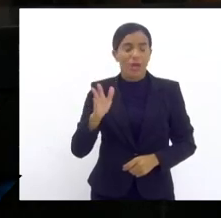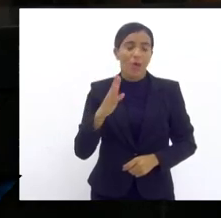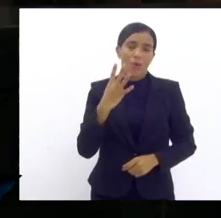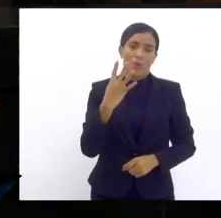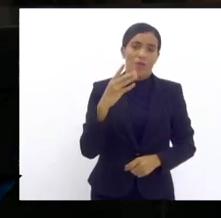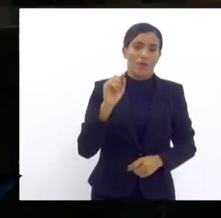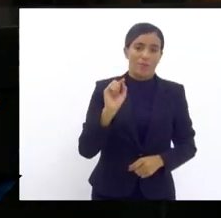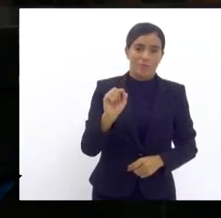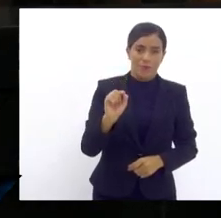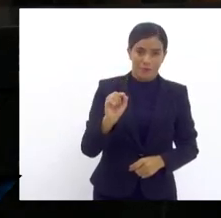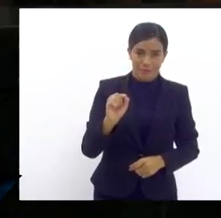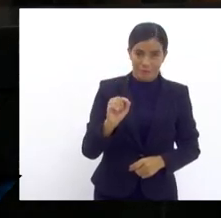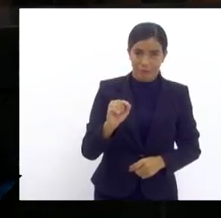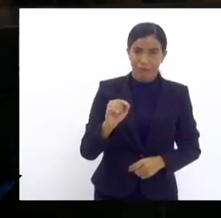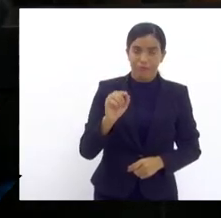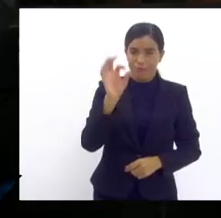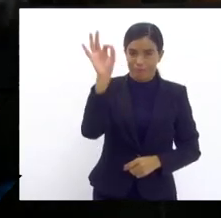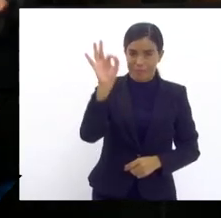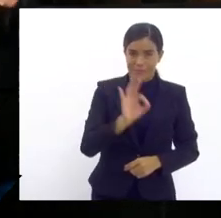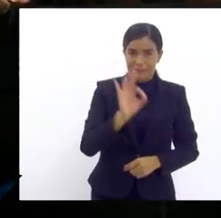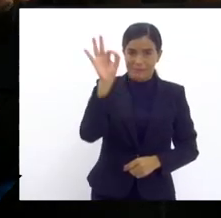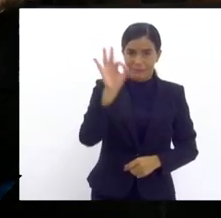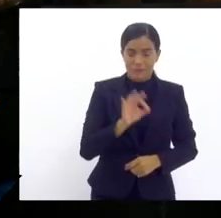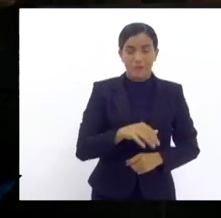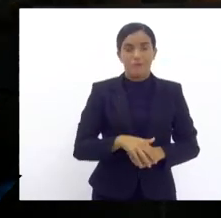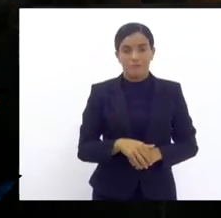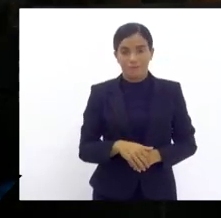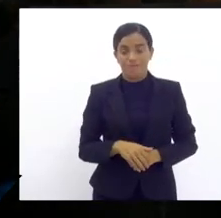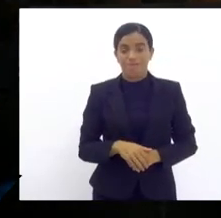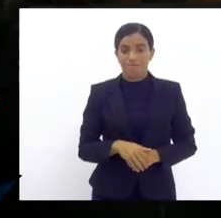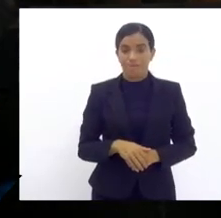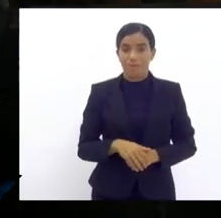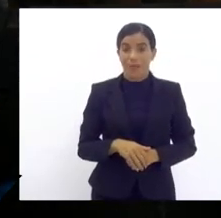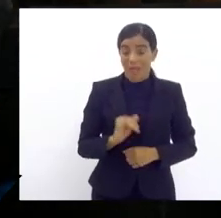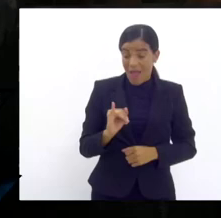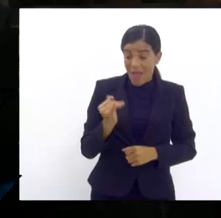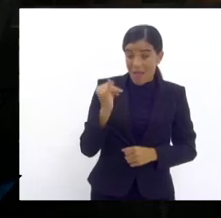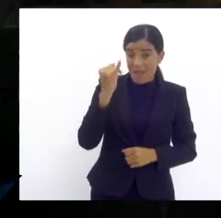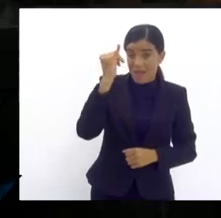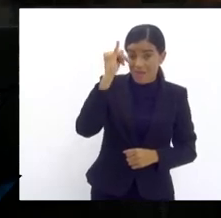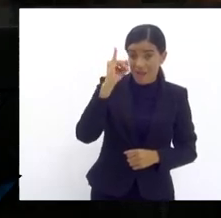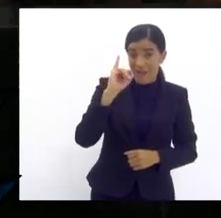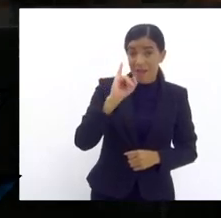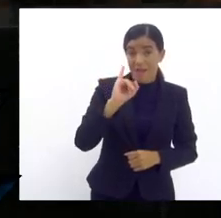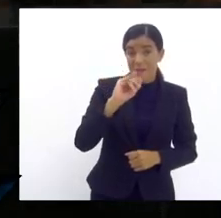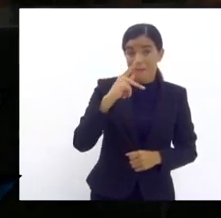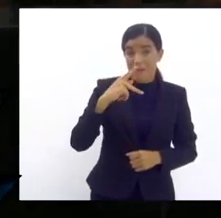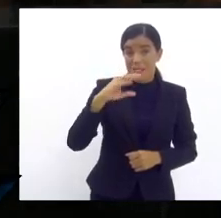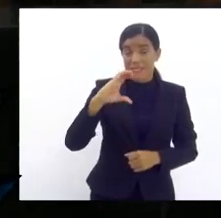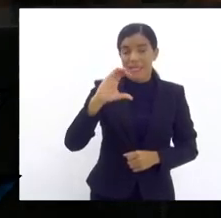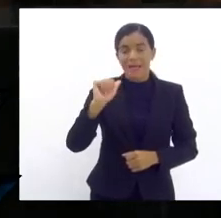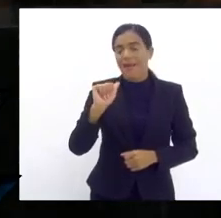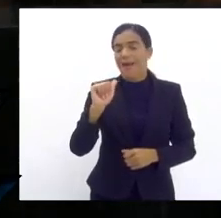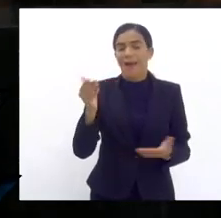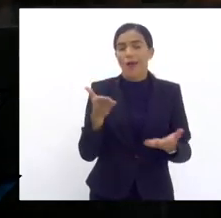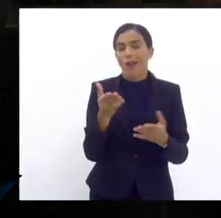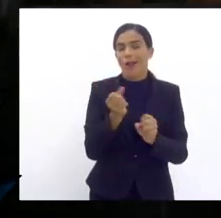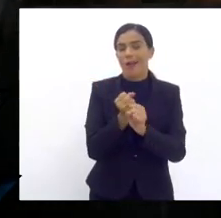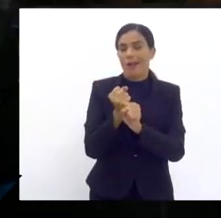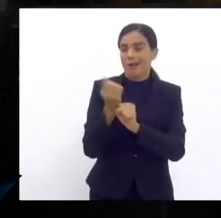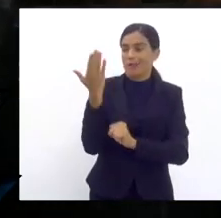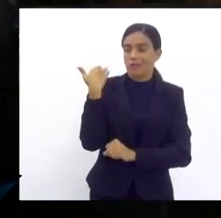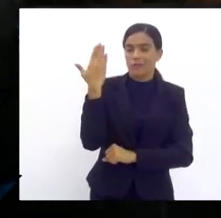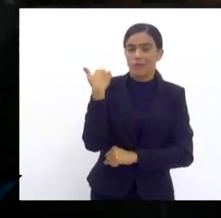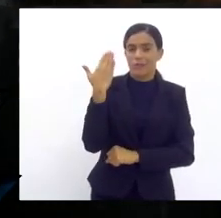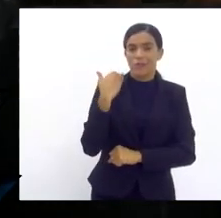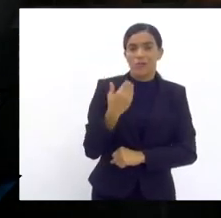a de convir o senhor que a inflação IPCA este ano que passou foi